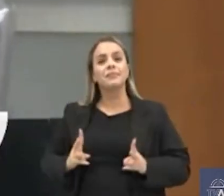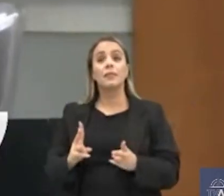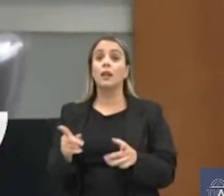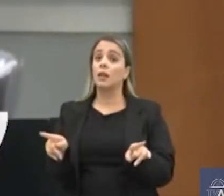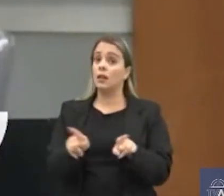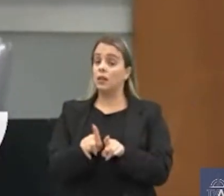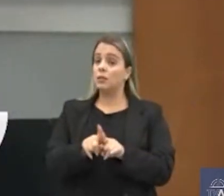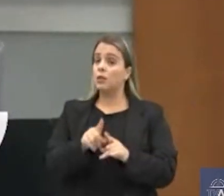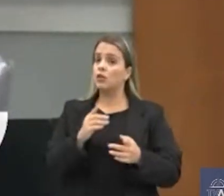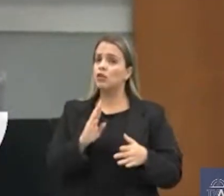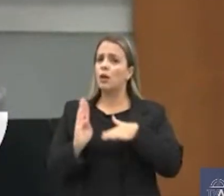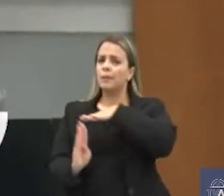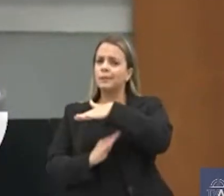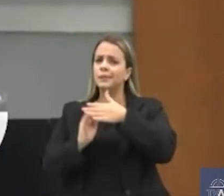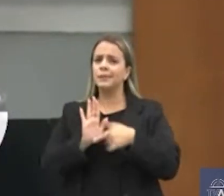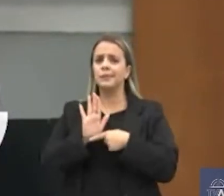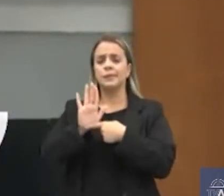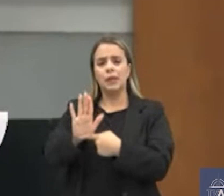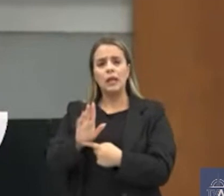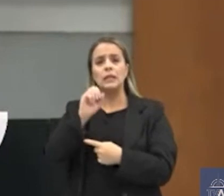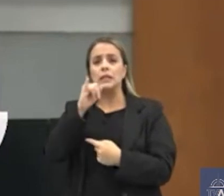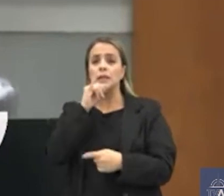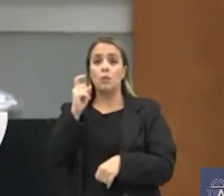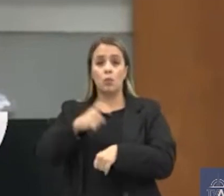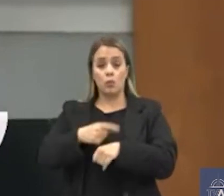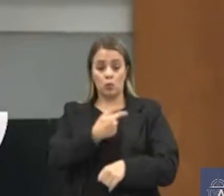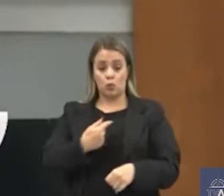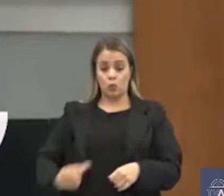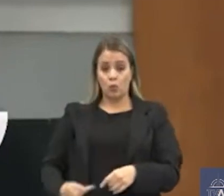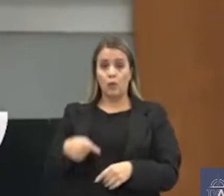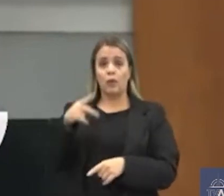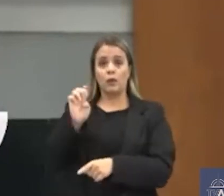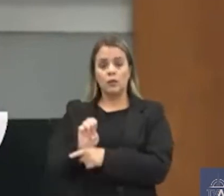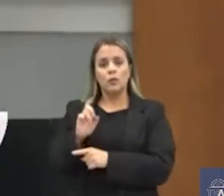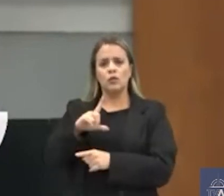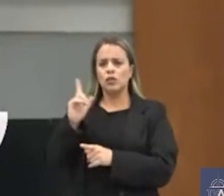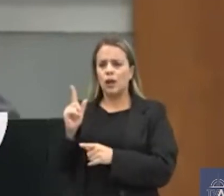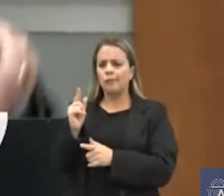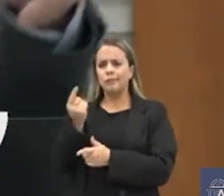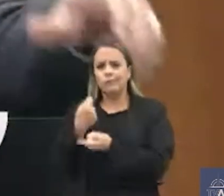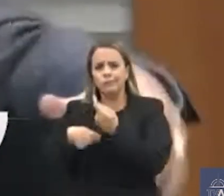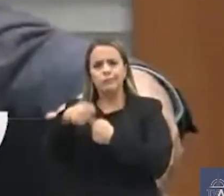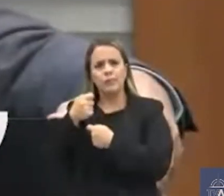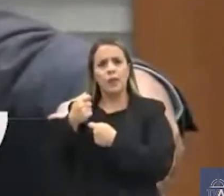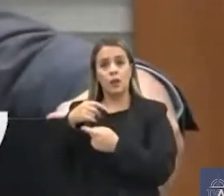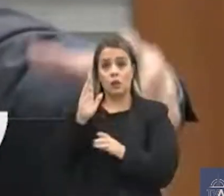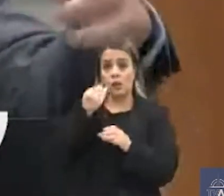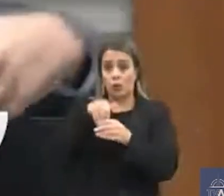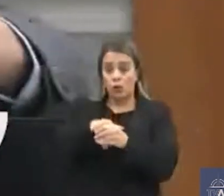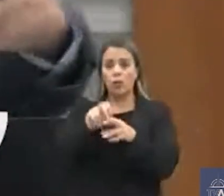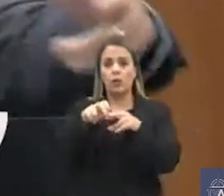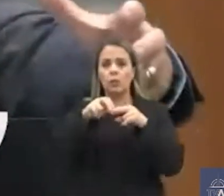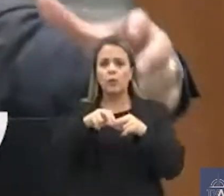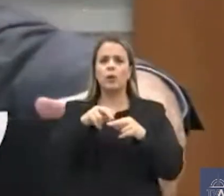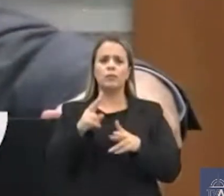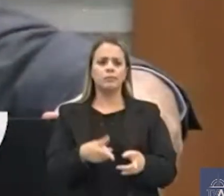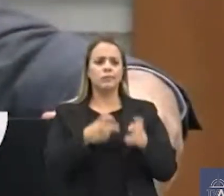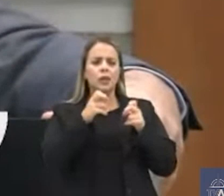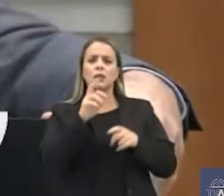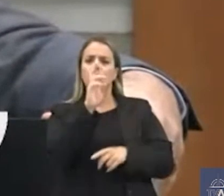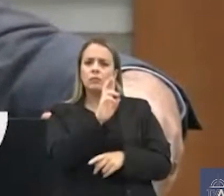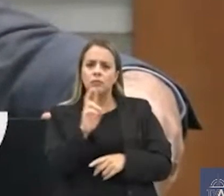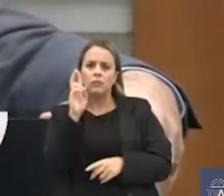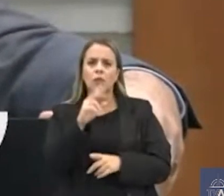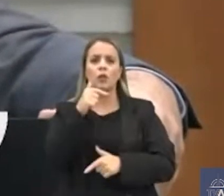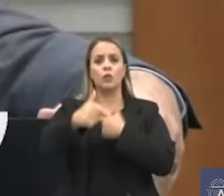governo momento que nós votamos as contas do Governo do Estado foi exatamente embasado no trabalho que